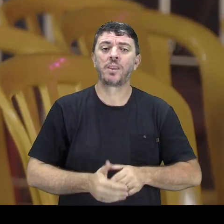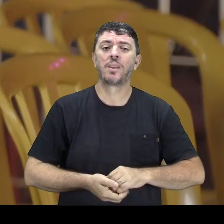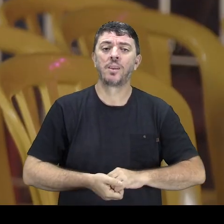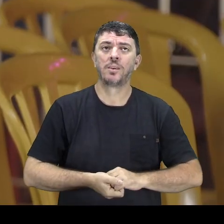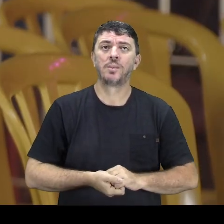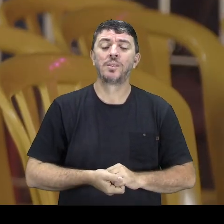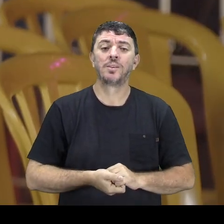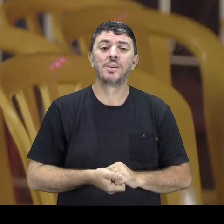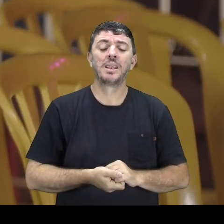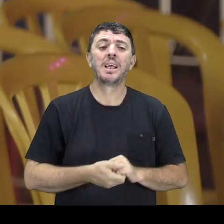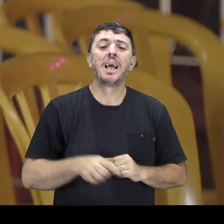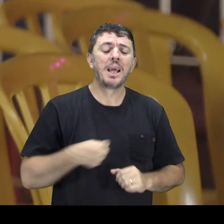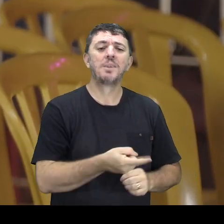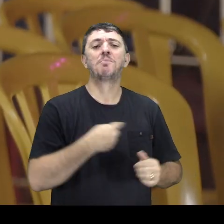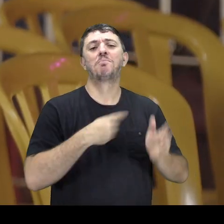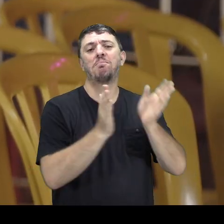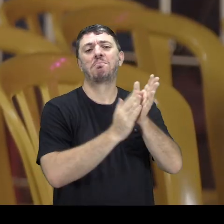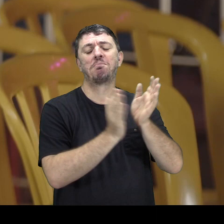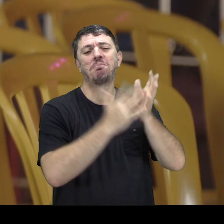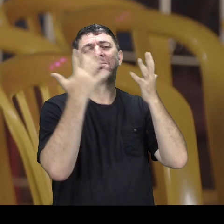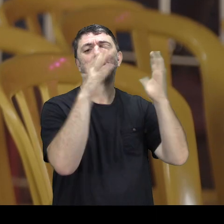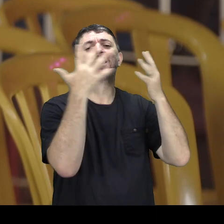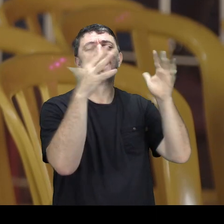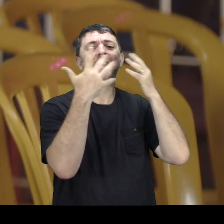a eles eu tenho que deixar os meus aplausos.